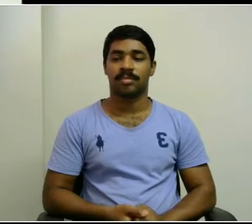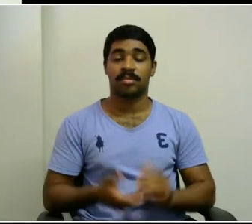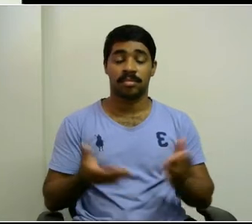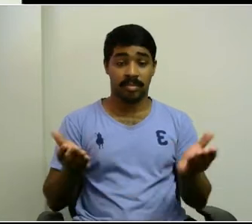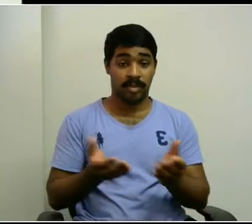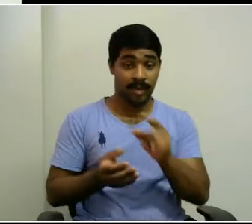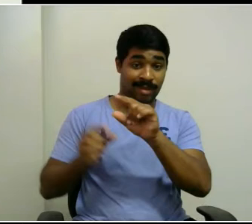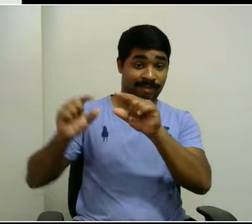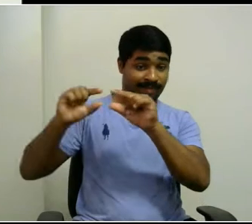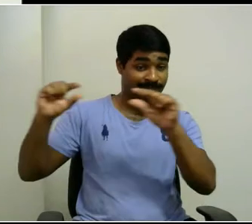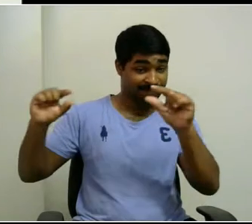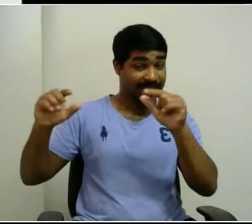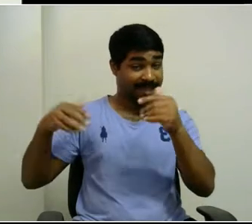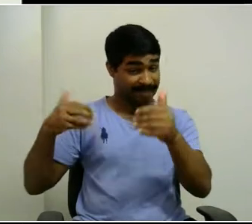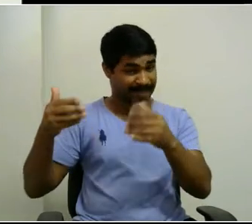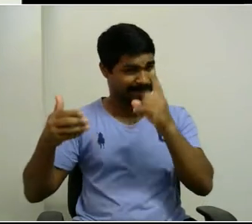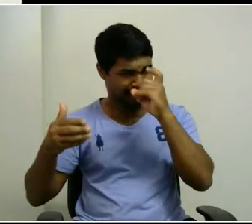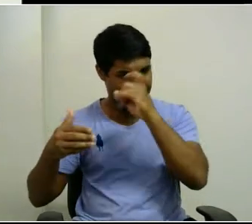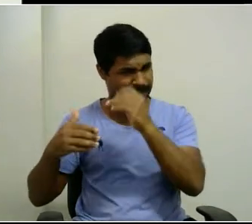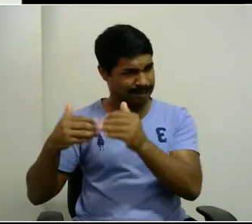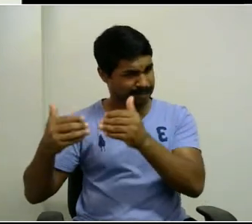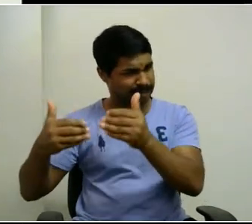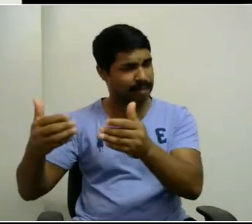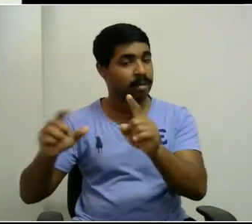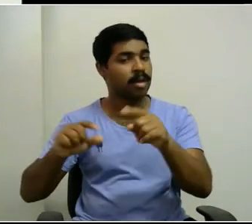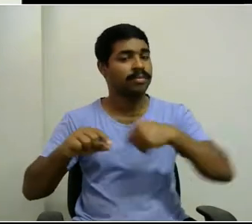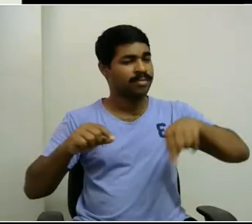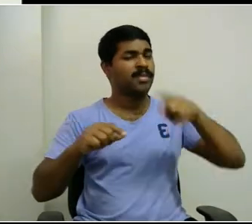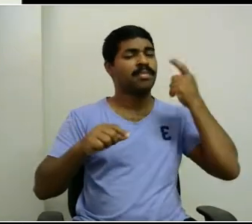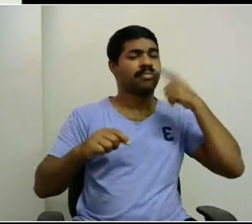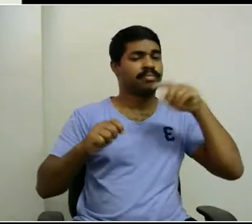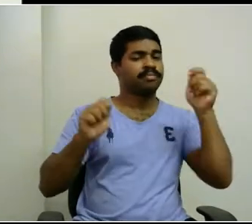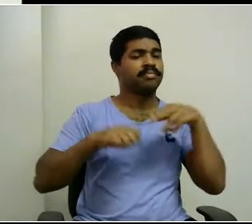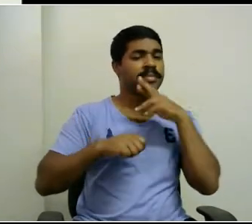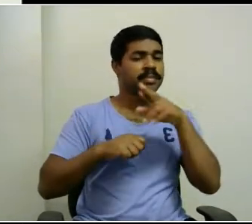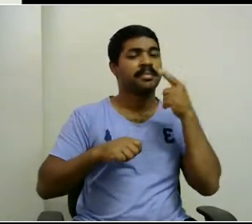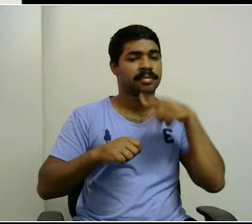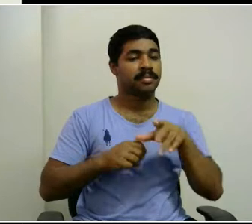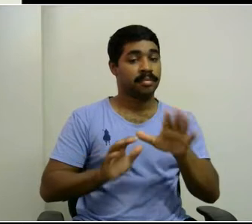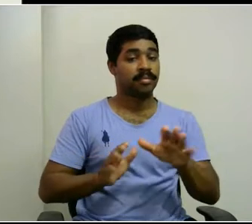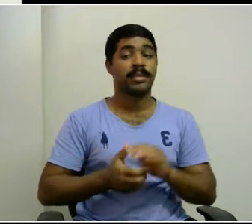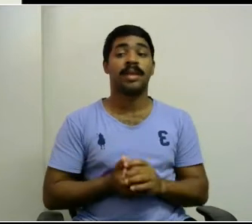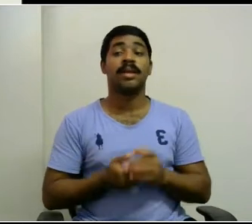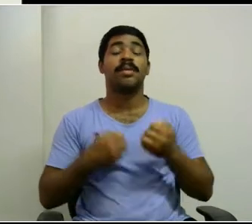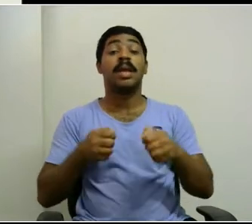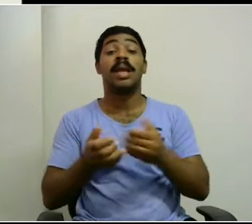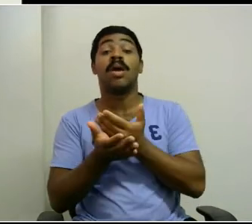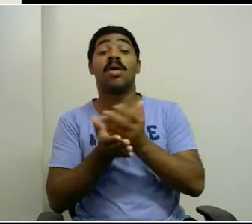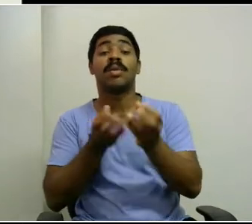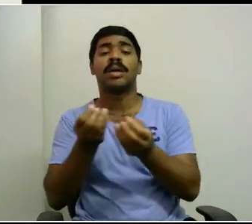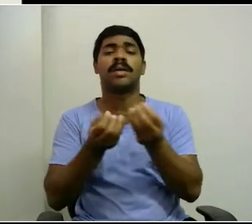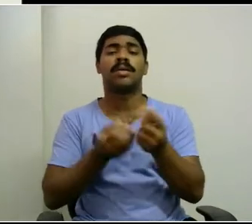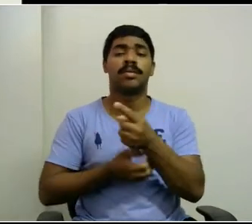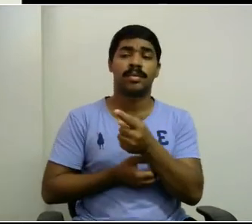Agora aqui já é um probleminha um pouquinho mais trabalhoso, mas seremos capazes de fazer. Nosso primeiro passo, gente, nesse problema